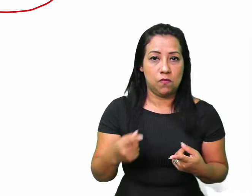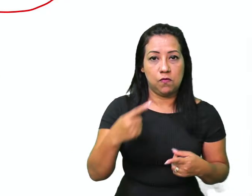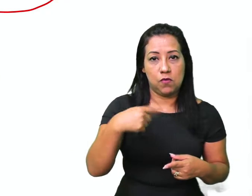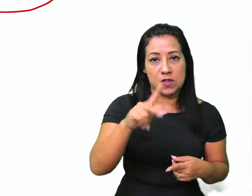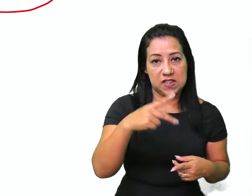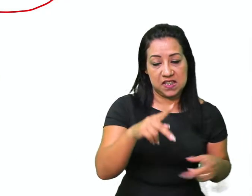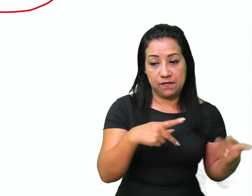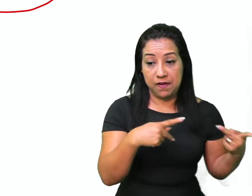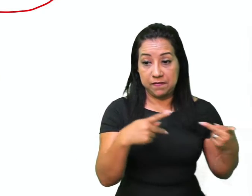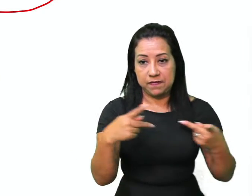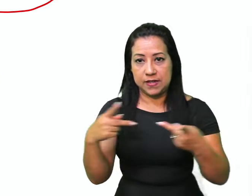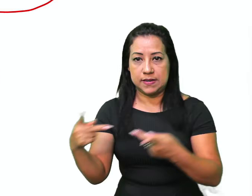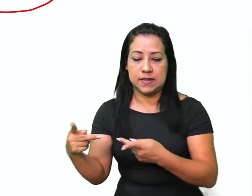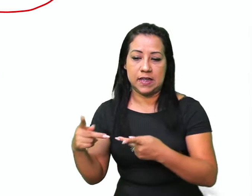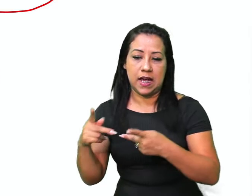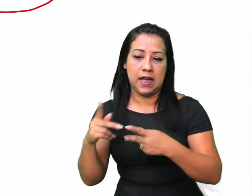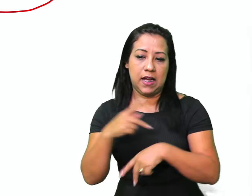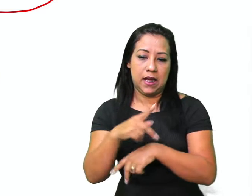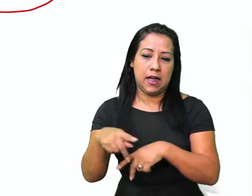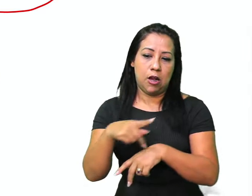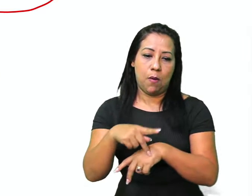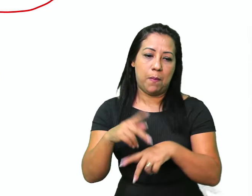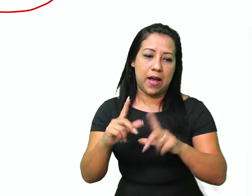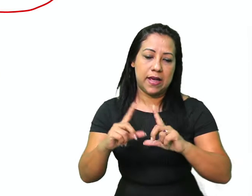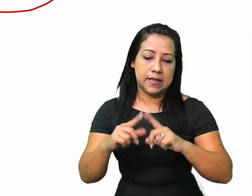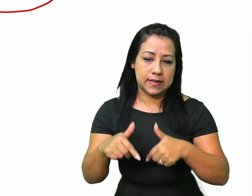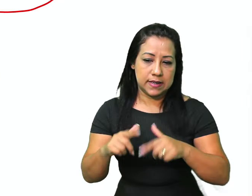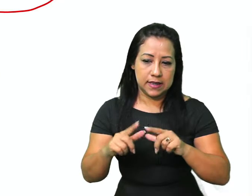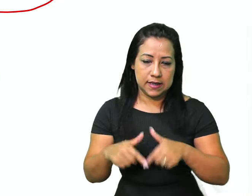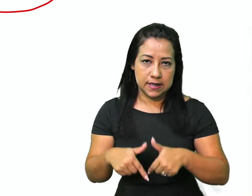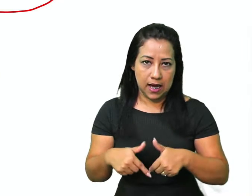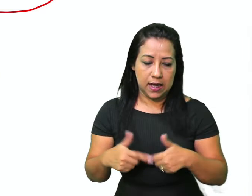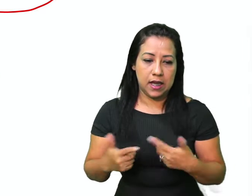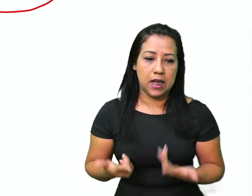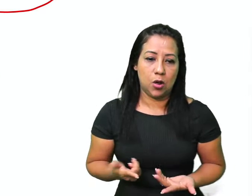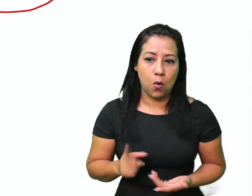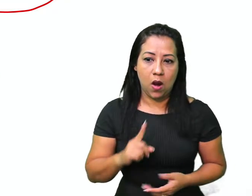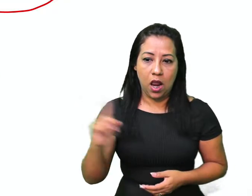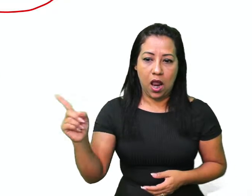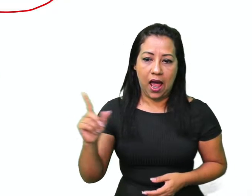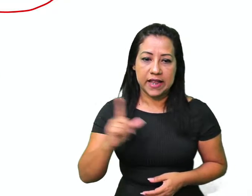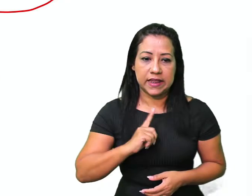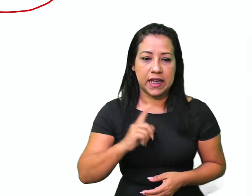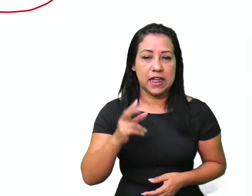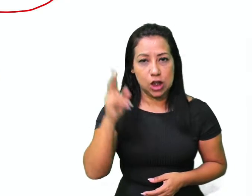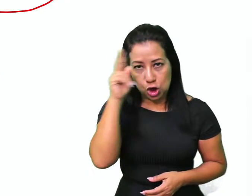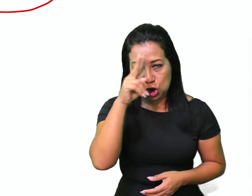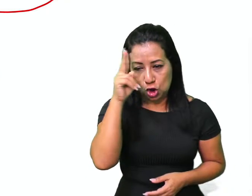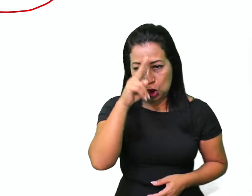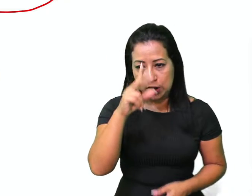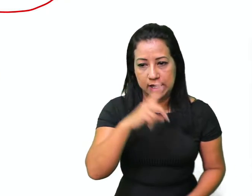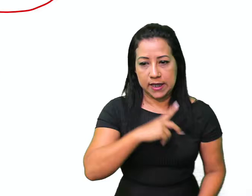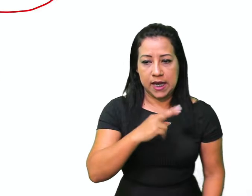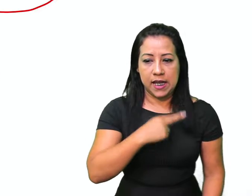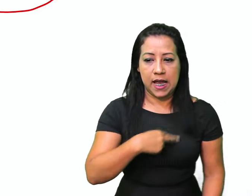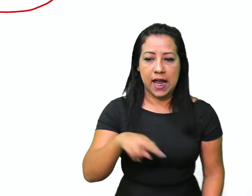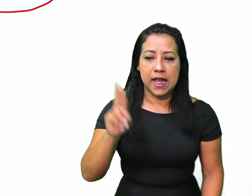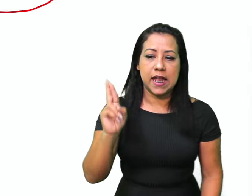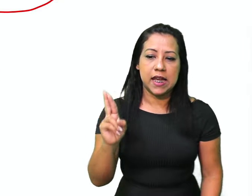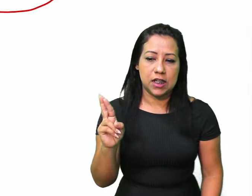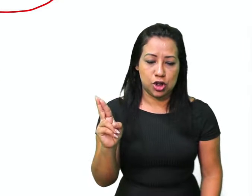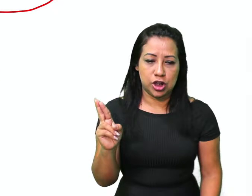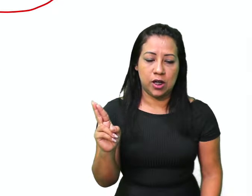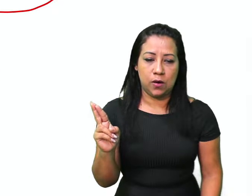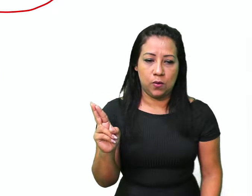cidades históricas que são turísticas, que estão baseadas em quê? Na religião. Como também Meca, para deixar isso